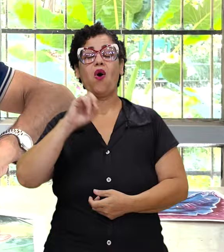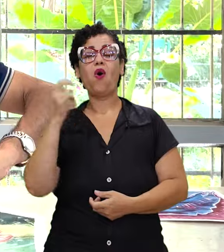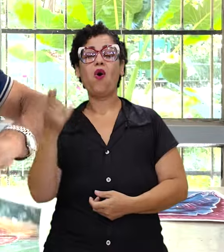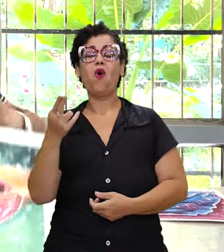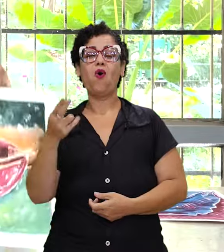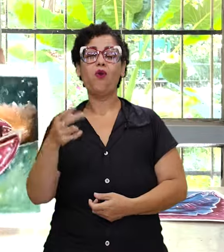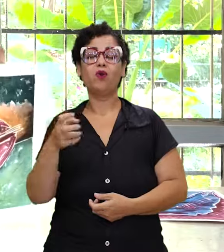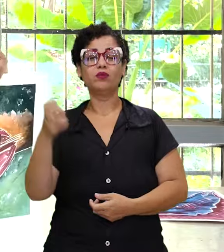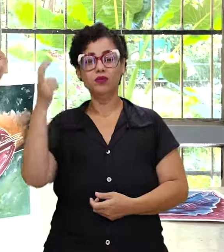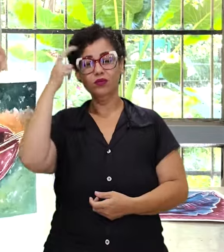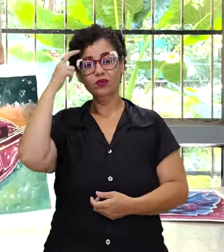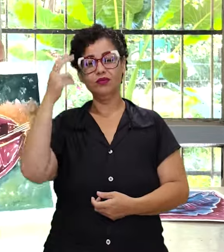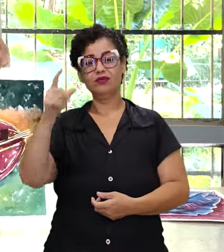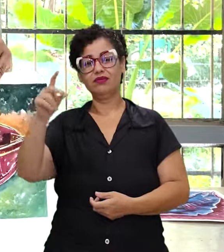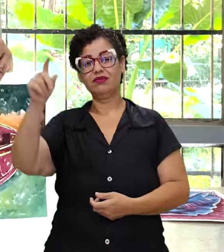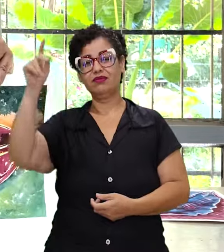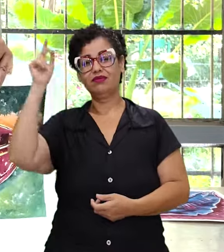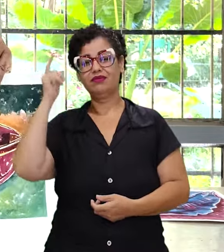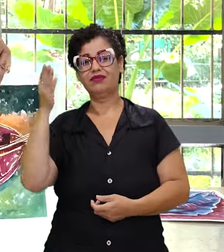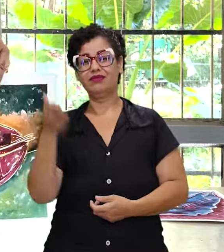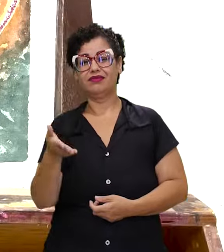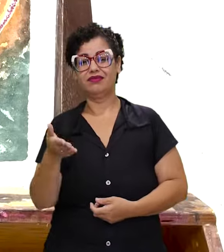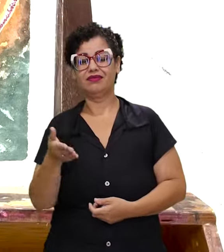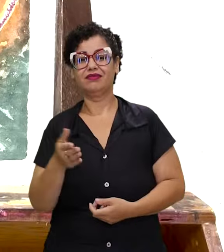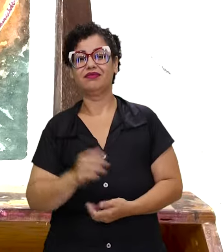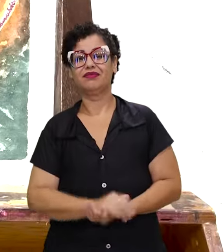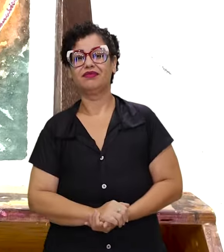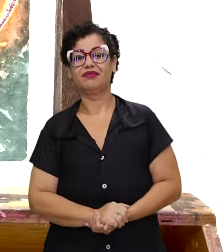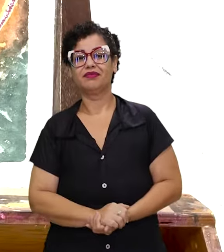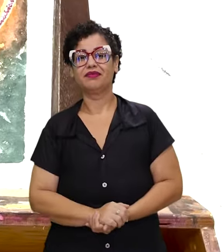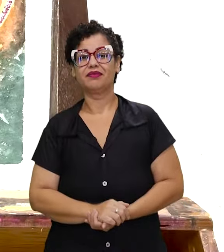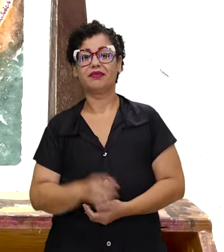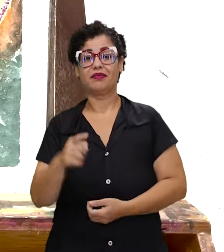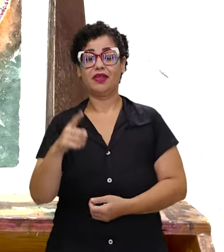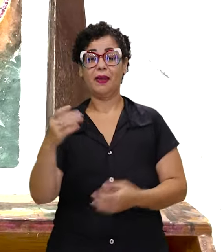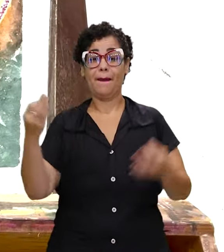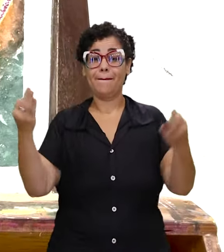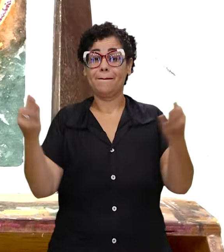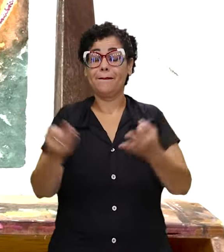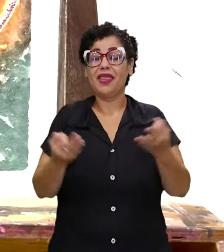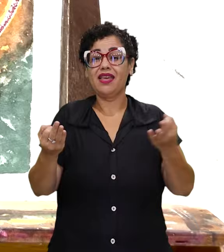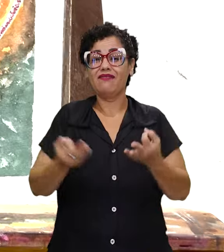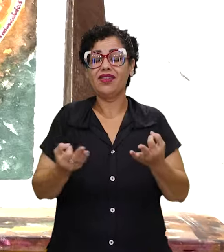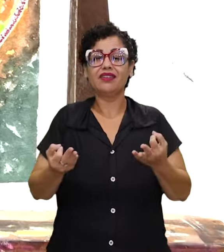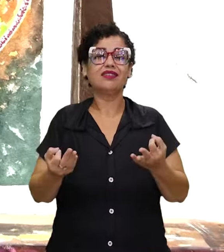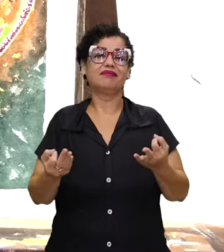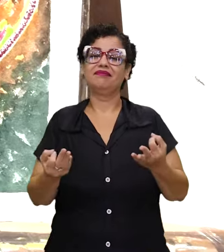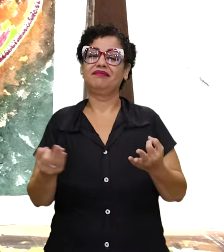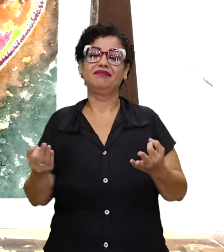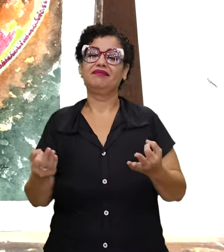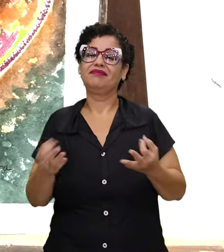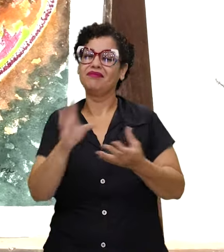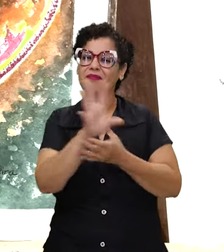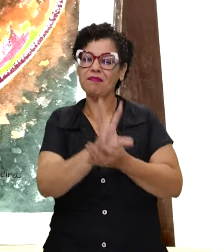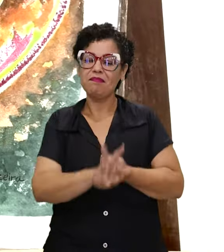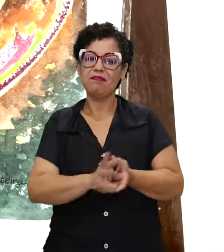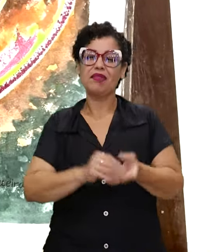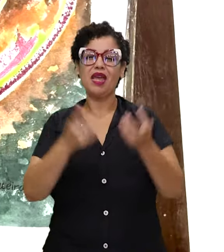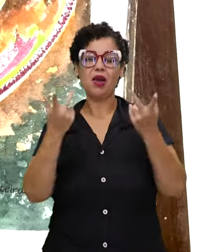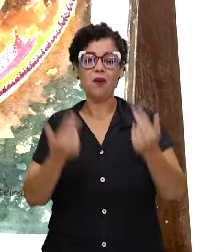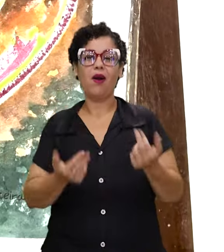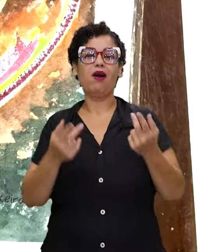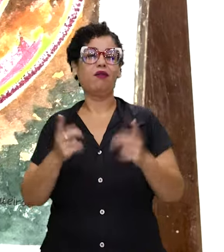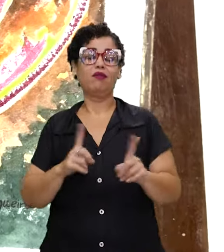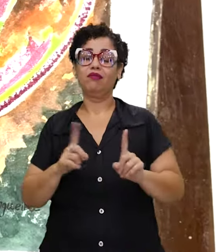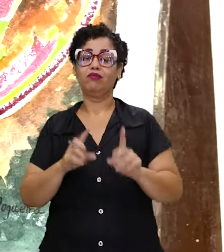incaica, né? Que vocês vão estar aqui, não tem a pretensão também de estar representando